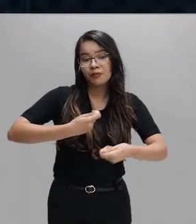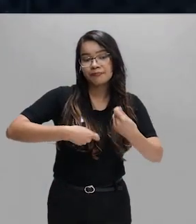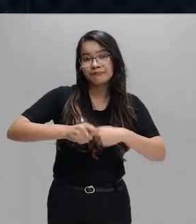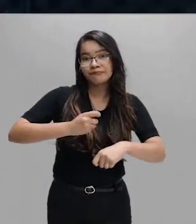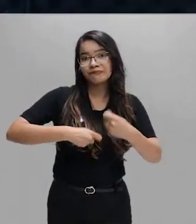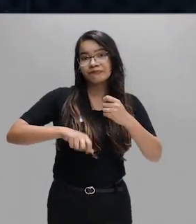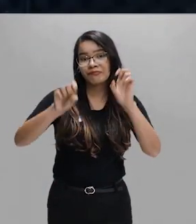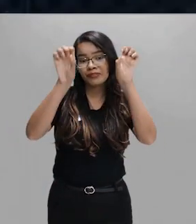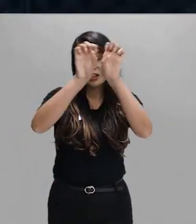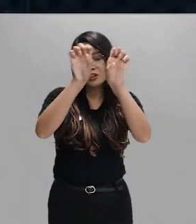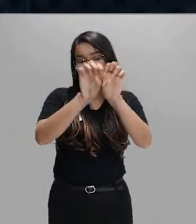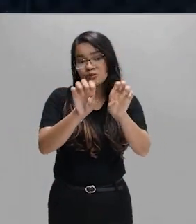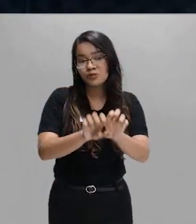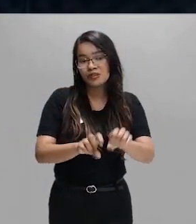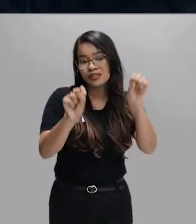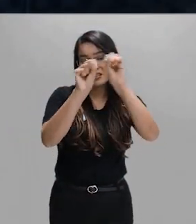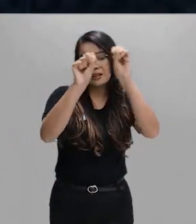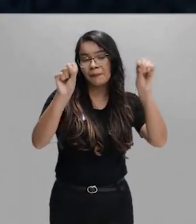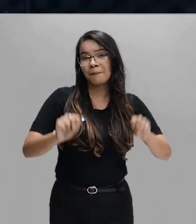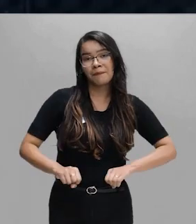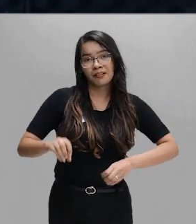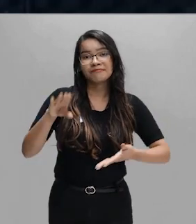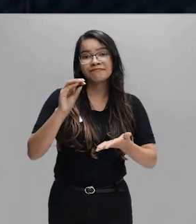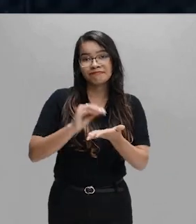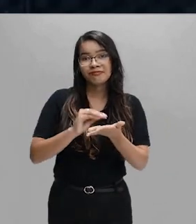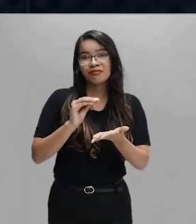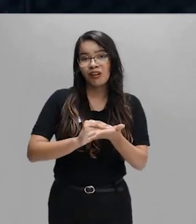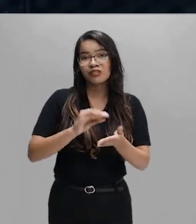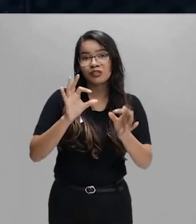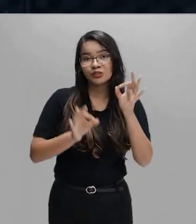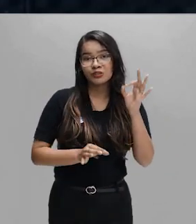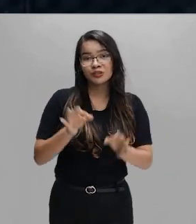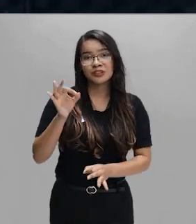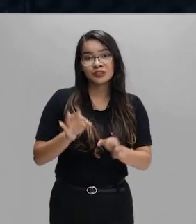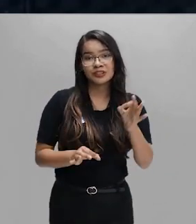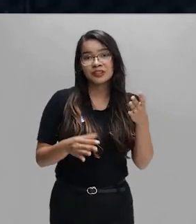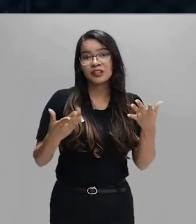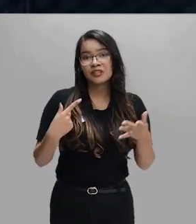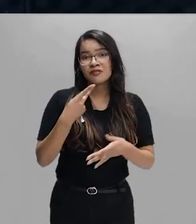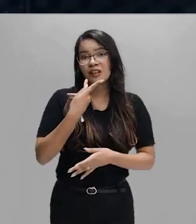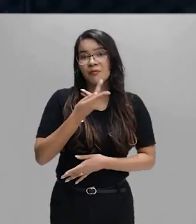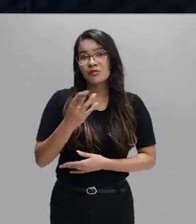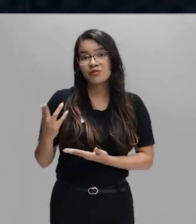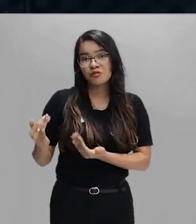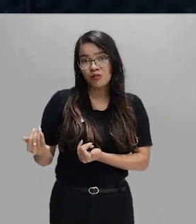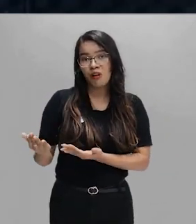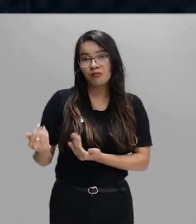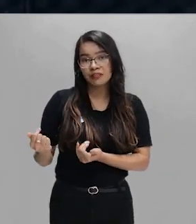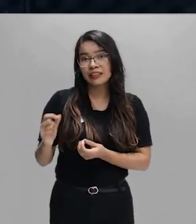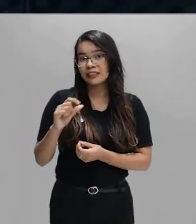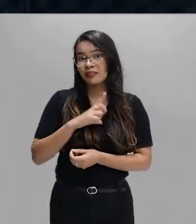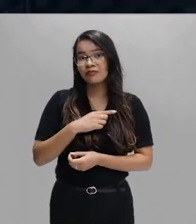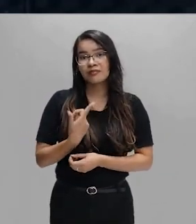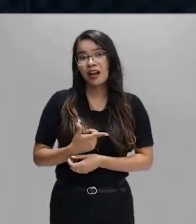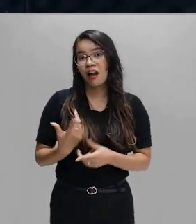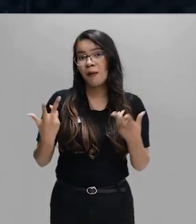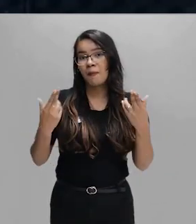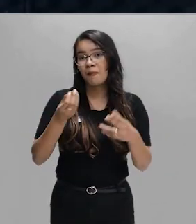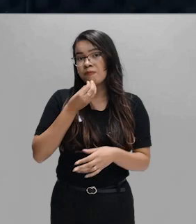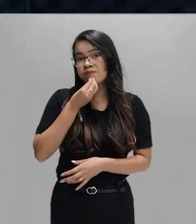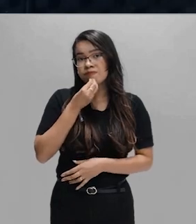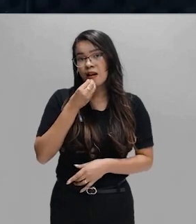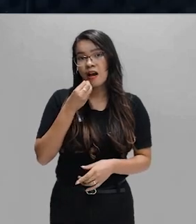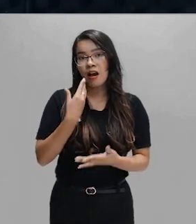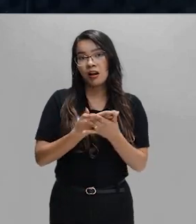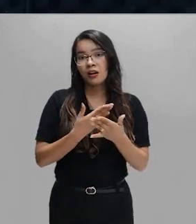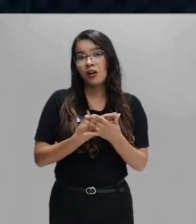né? De jovens da periferia, de jovens das classes mais baixas, que acabam não tendo a mesma oportunidade de estudo, de trabalho, de emprego,